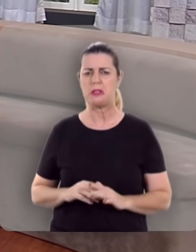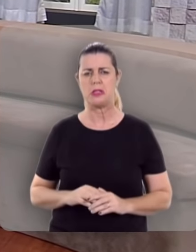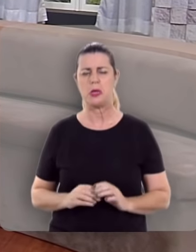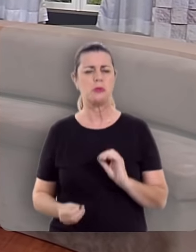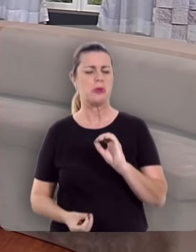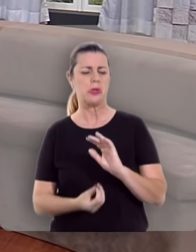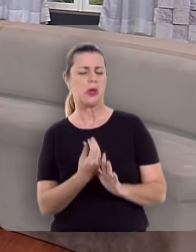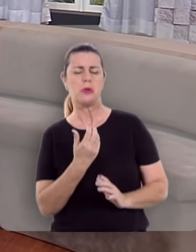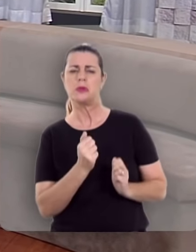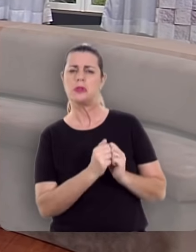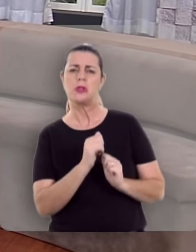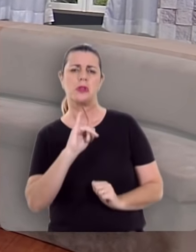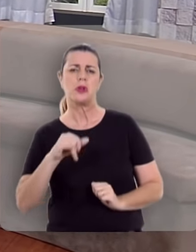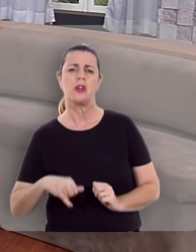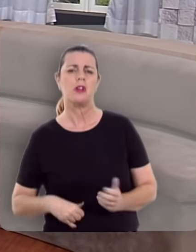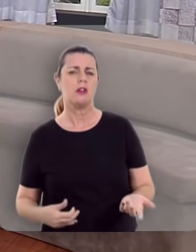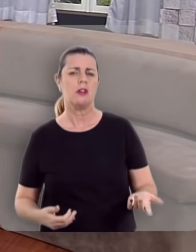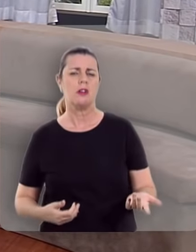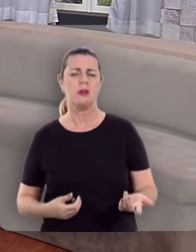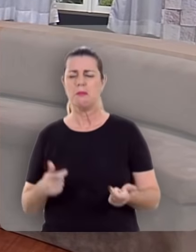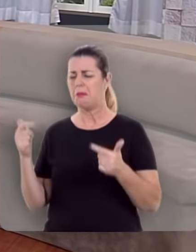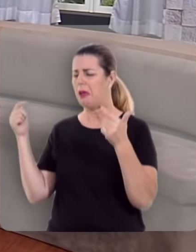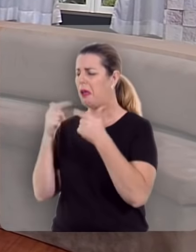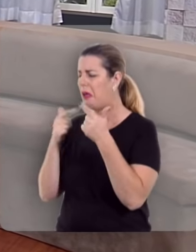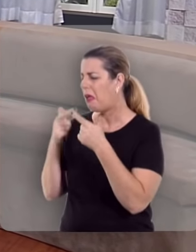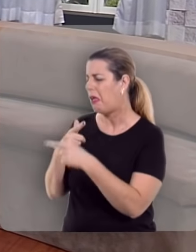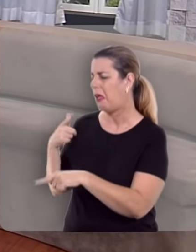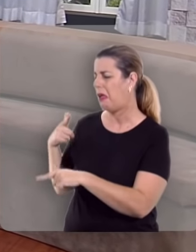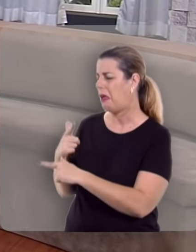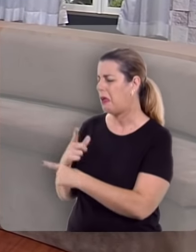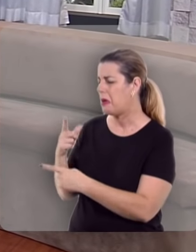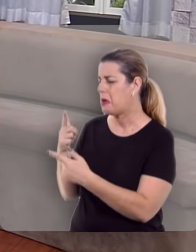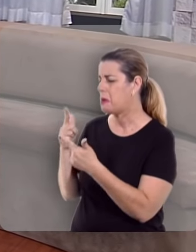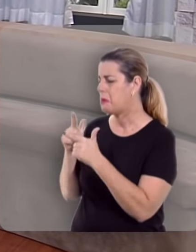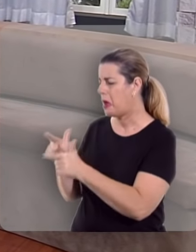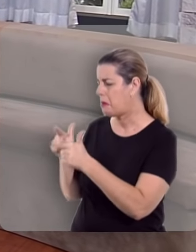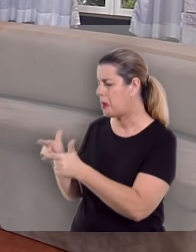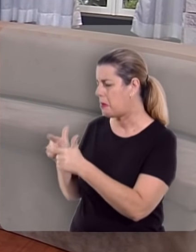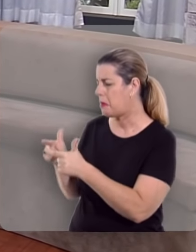os amigos de Jó, por não terem entendido corretamente a situação,